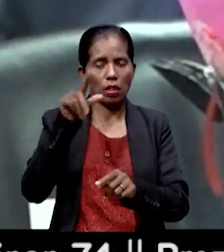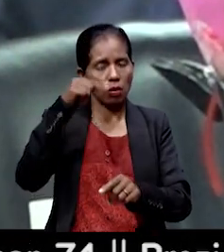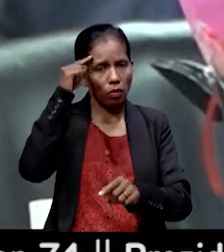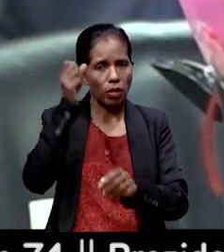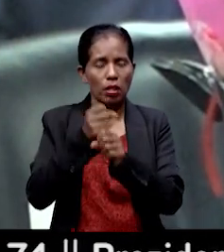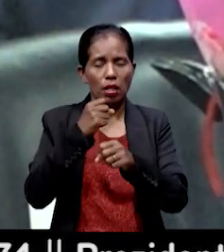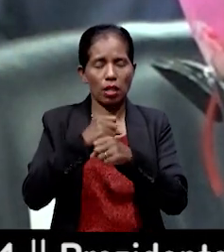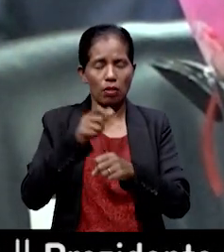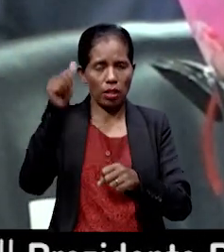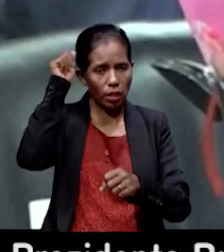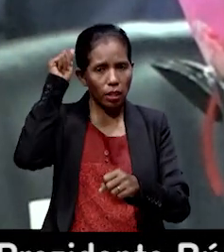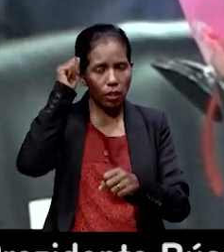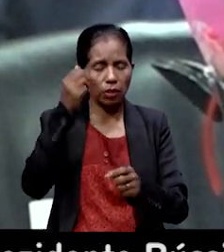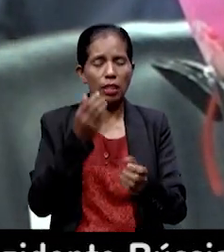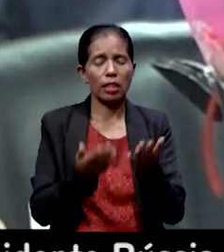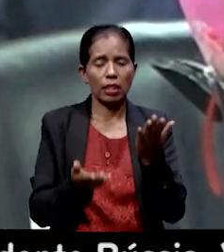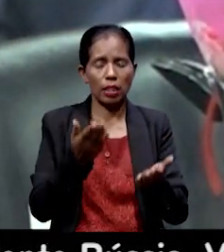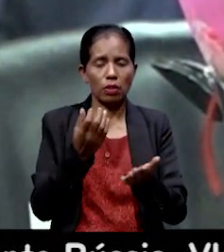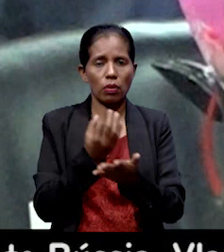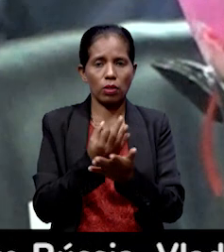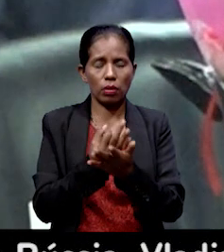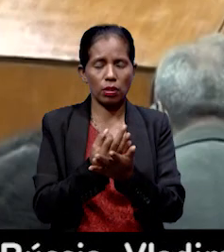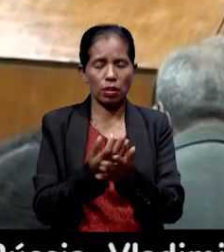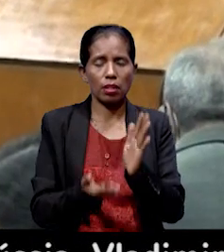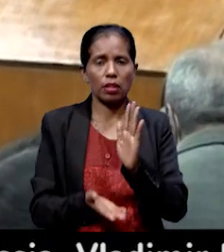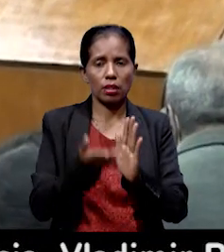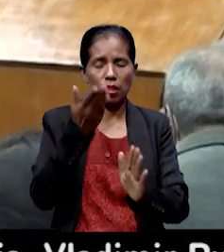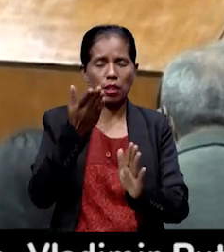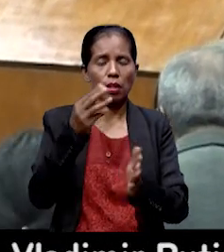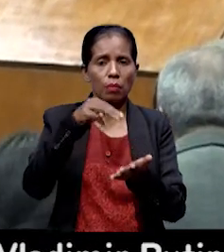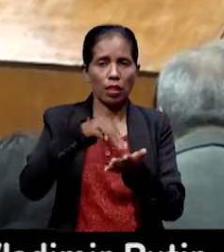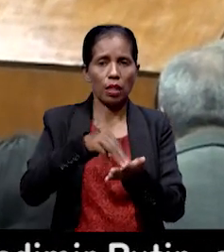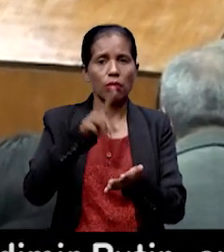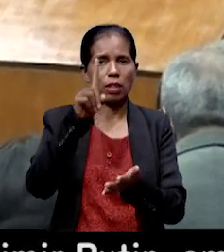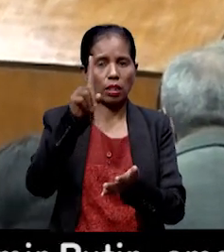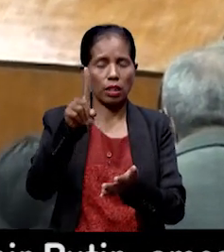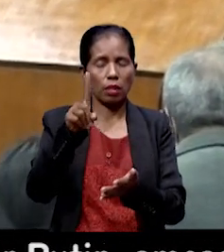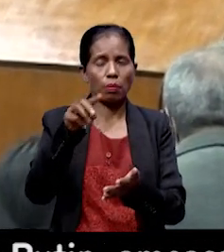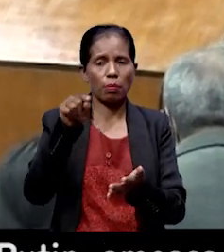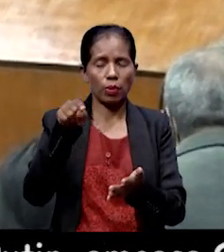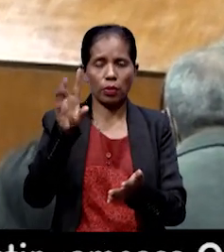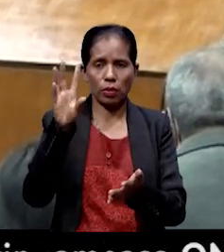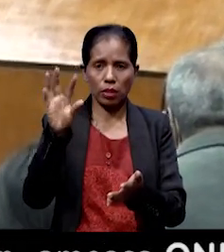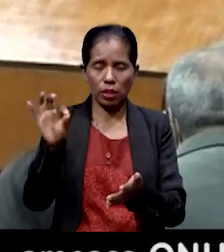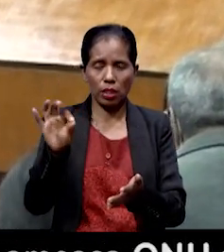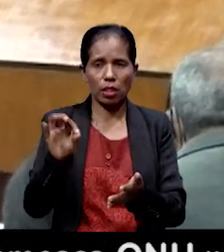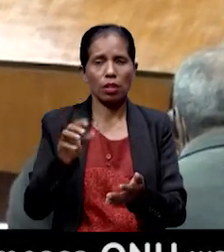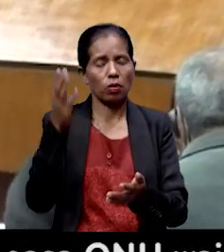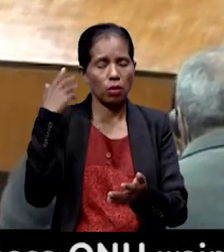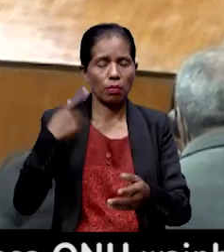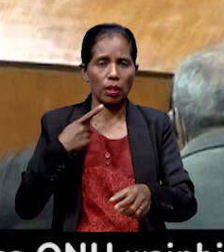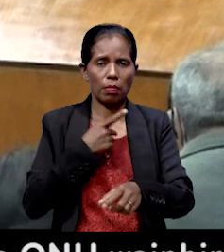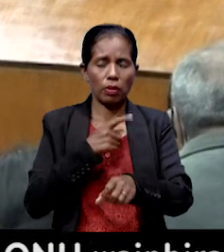halo análise teto orçamento se sai to bilhão ida ponto sia mas que antes ne Parlamento rase questiona